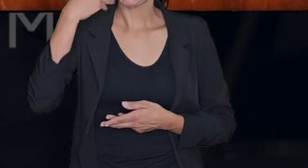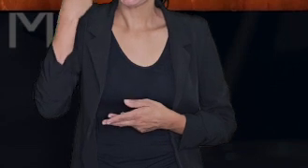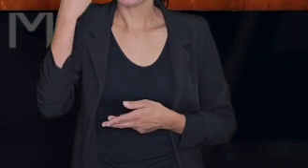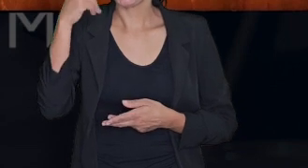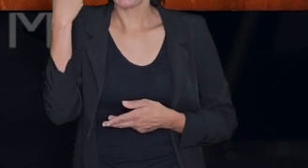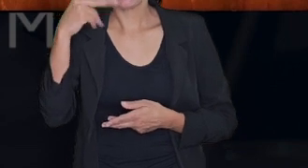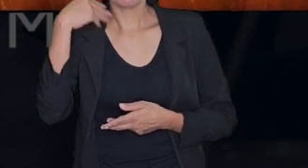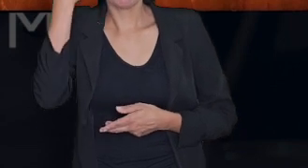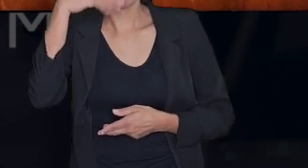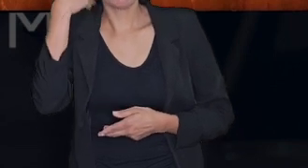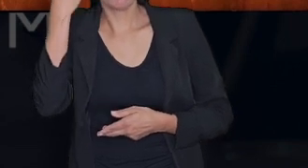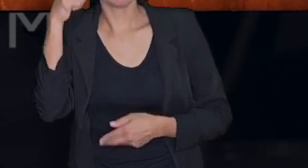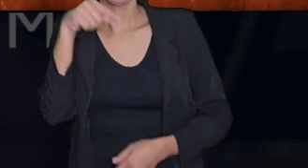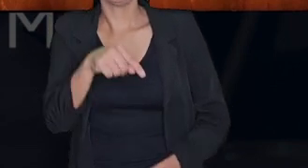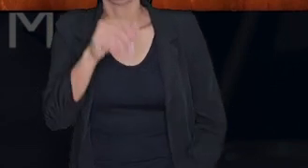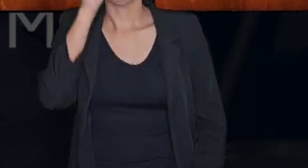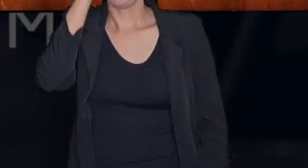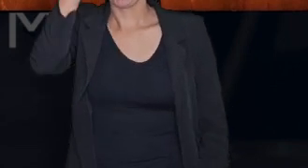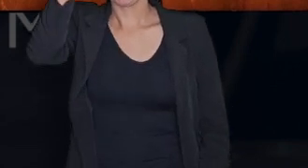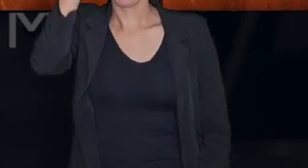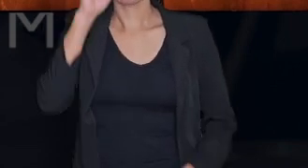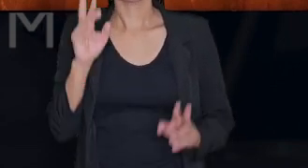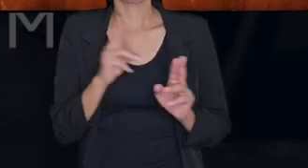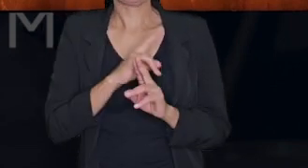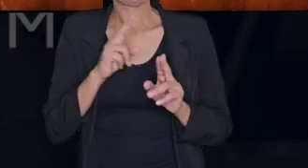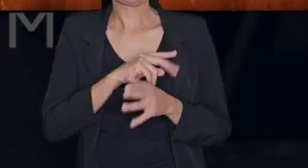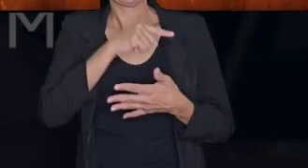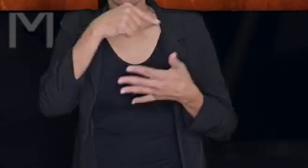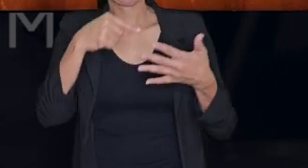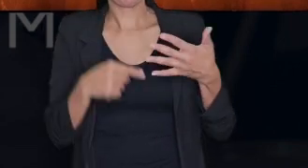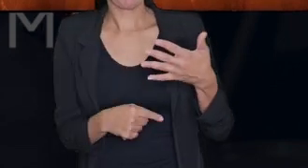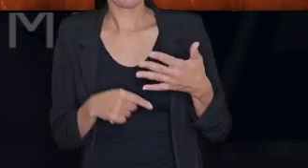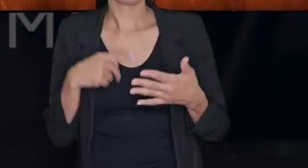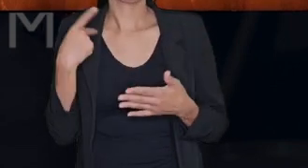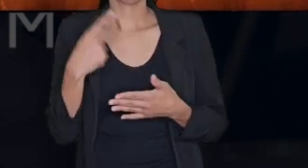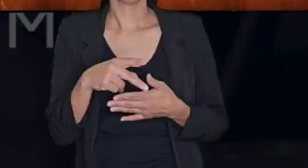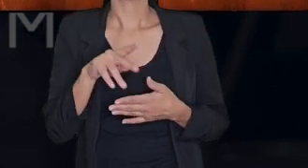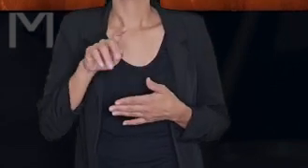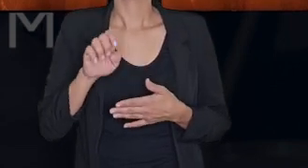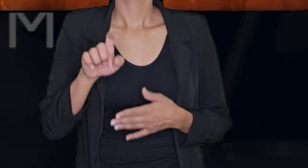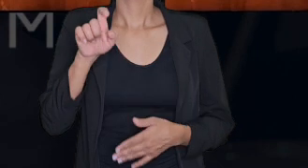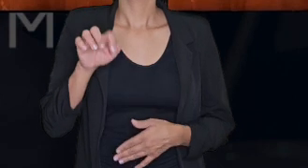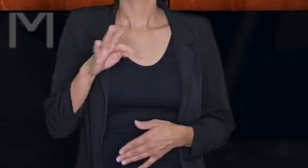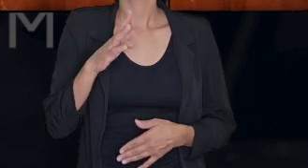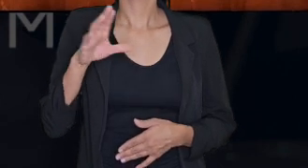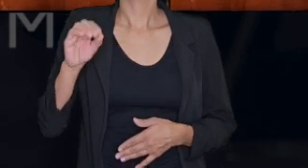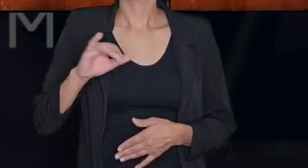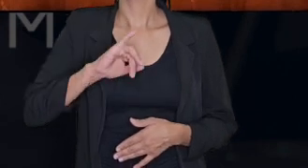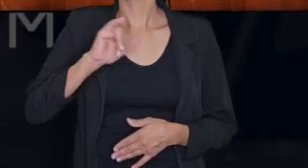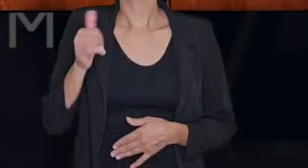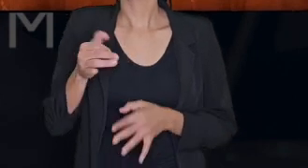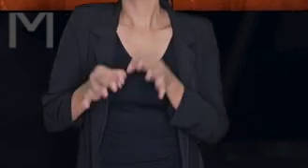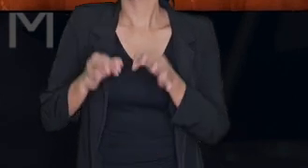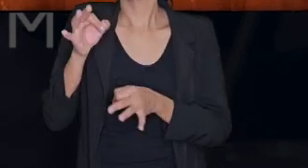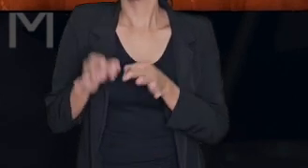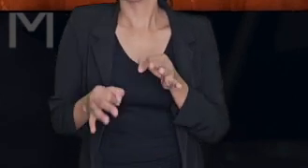Obrigado por compartilhar aqui conosco um pouco da sua, aliás, o muito da sua experiência e conhecimento em relação às